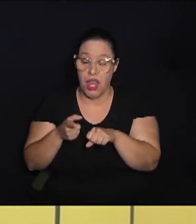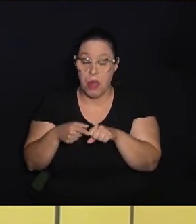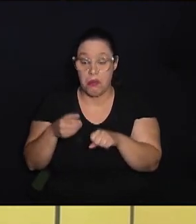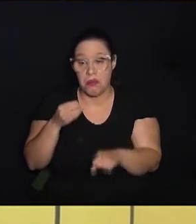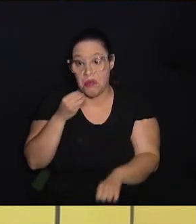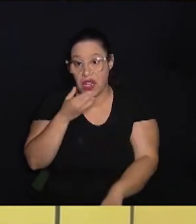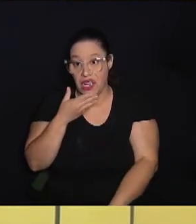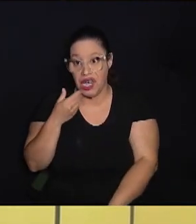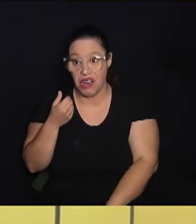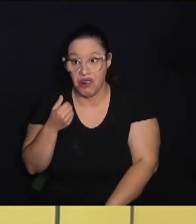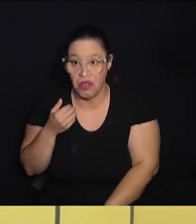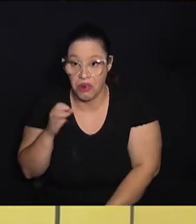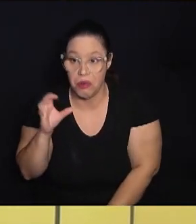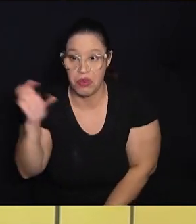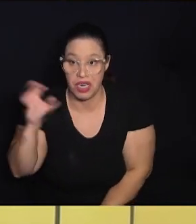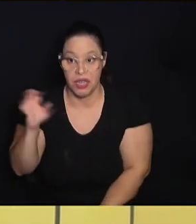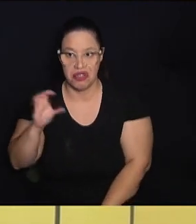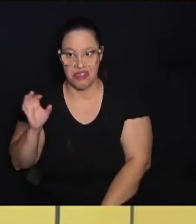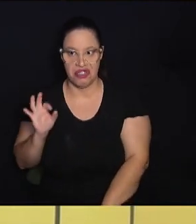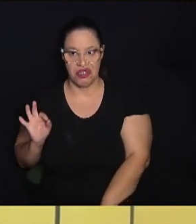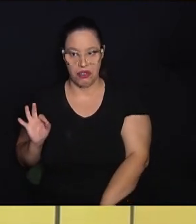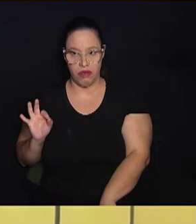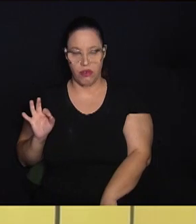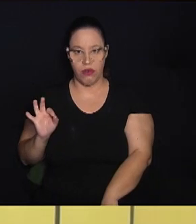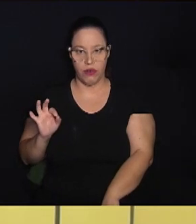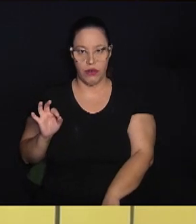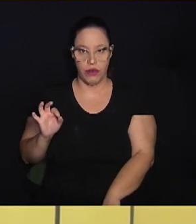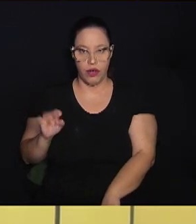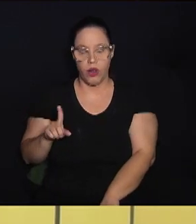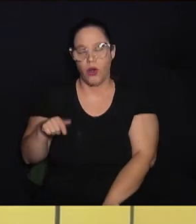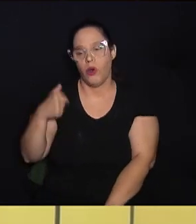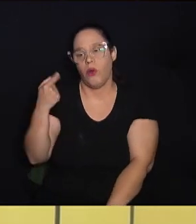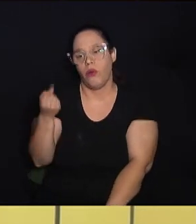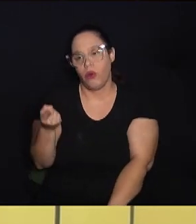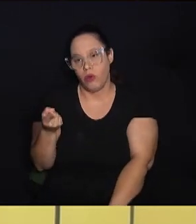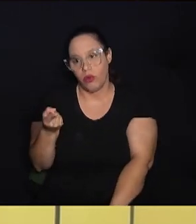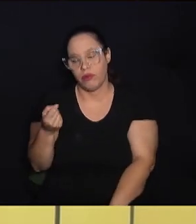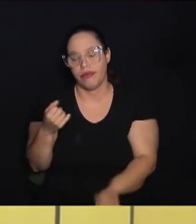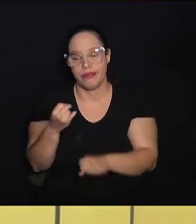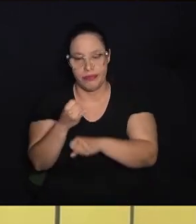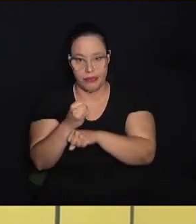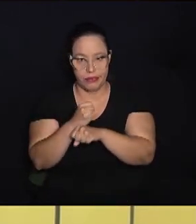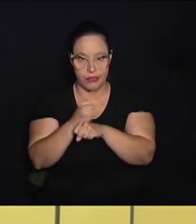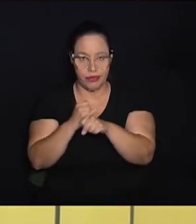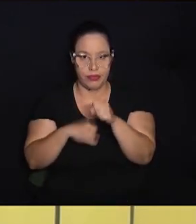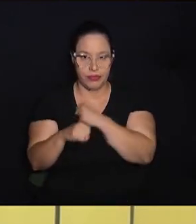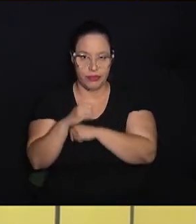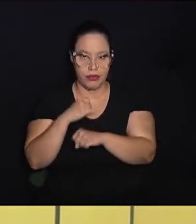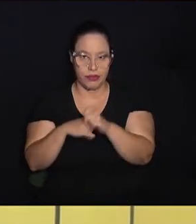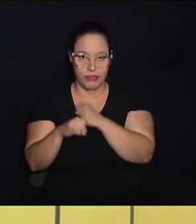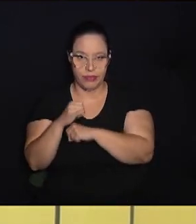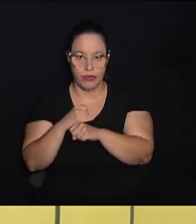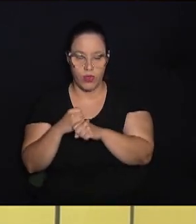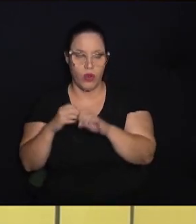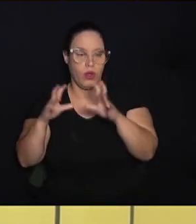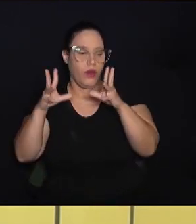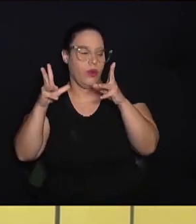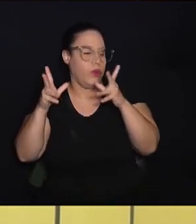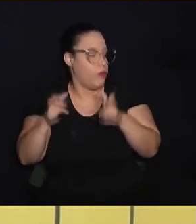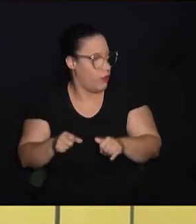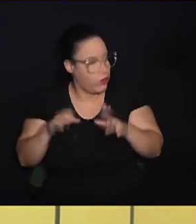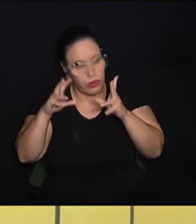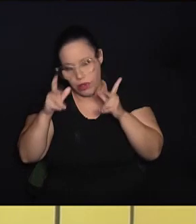tem ou mais elitizado por assim dizer aí por outro lado você tem a internet que tem muita muita muita muita